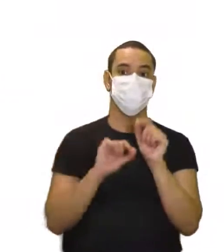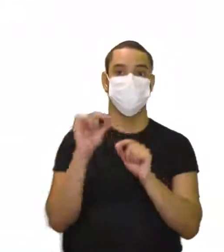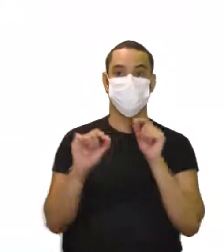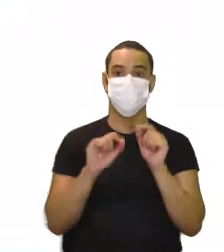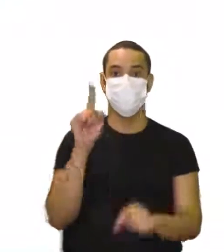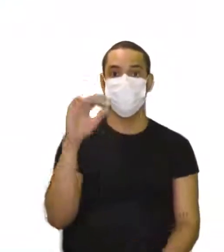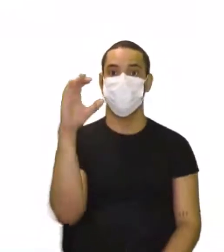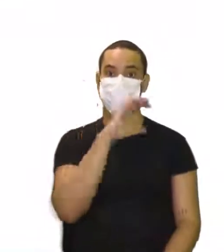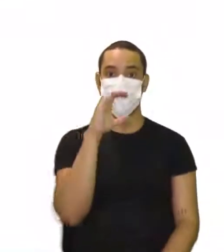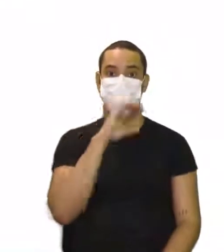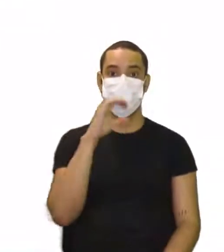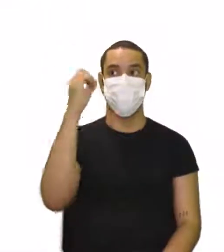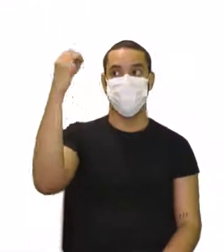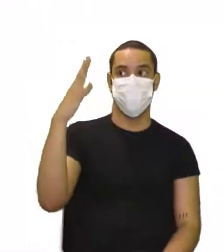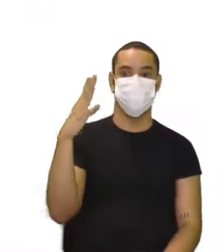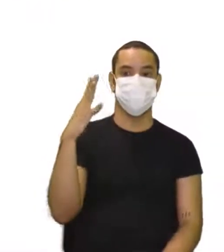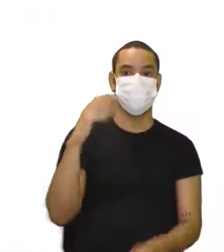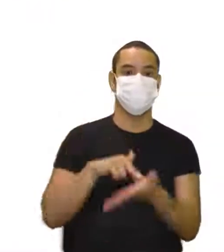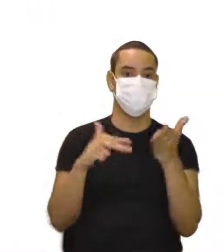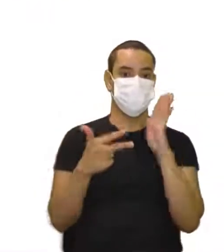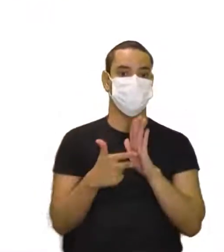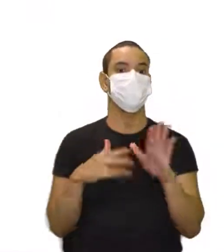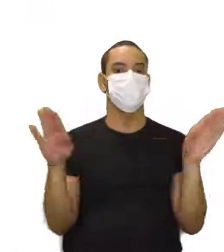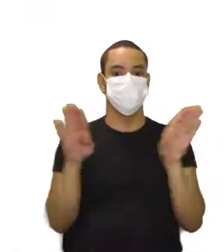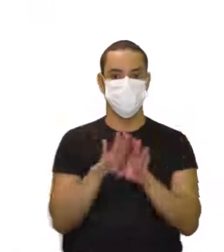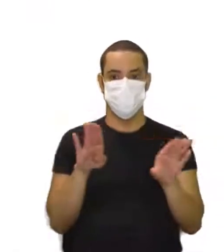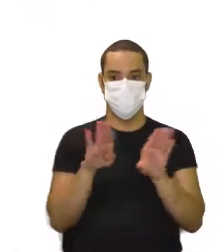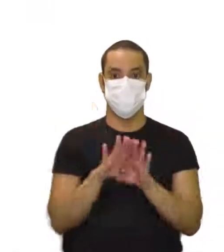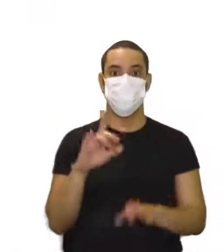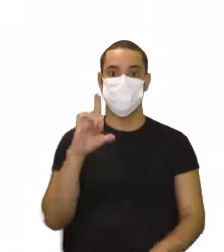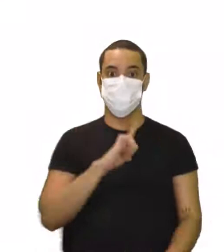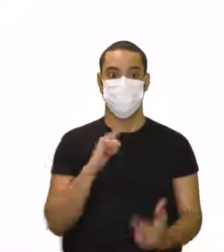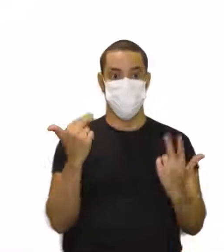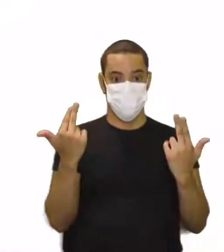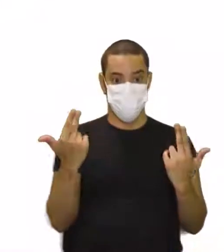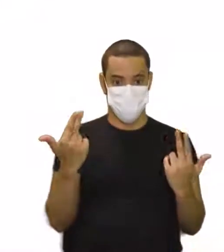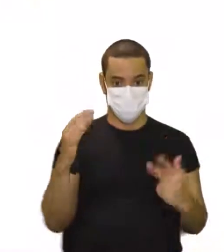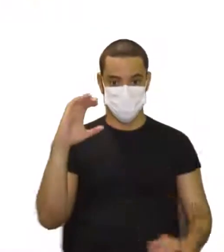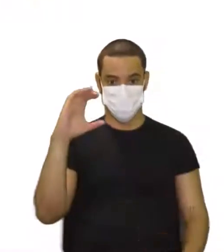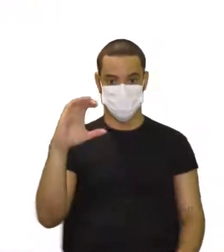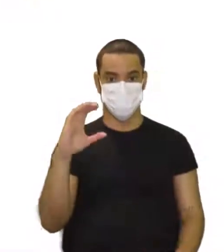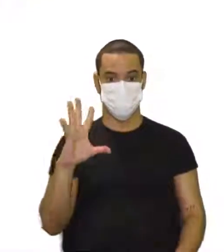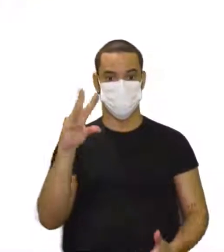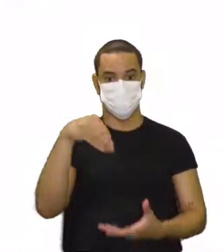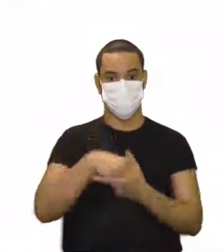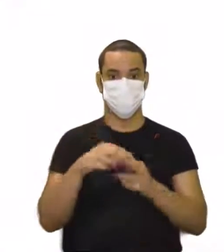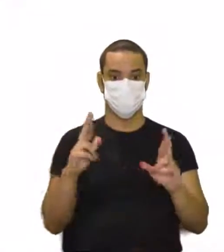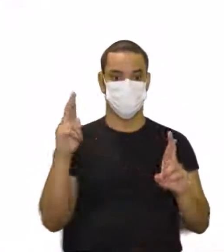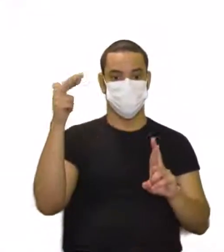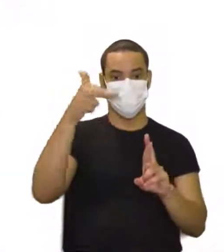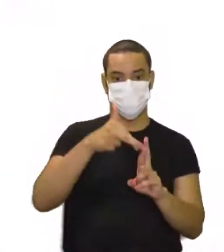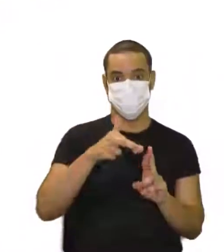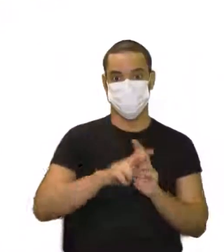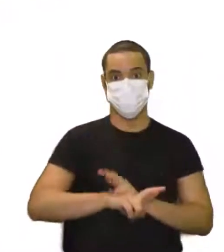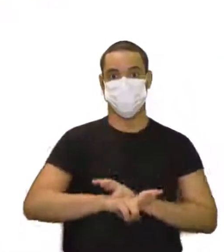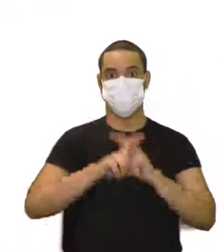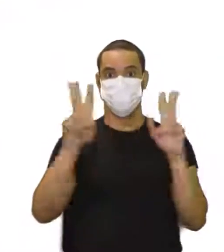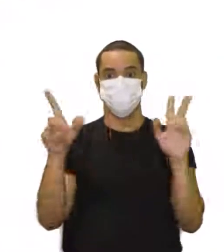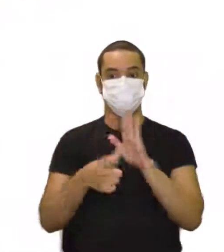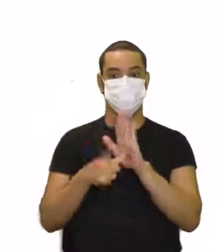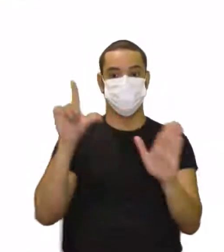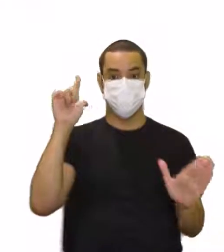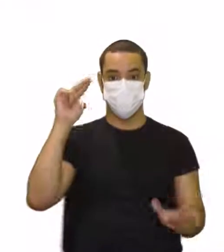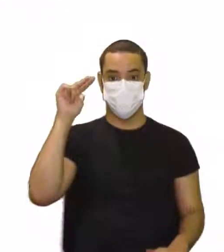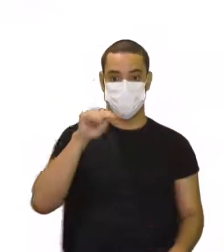luz. Isso significa que a luz também tem a mesma velocidade C no referencial diferente lá que eu estava